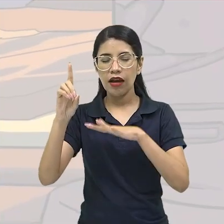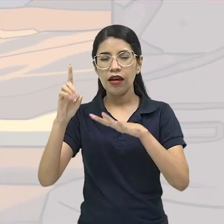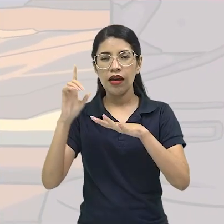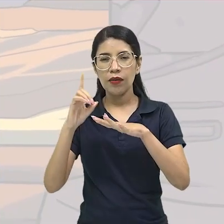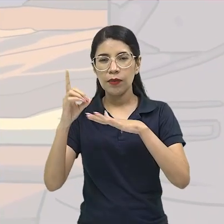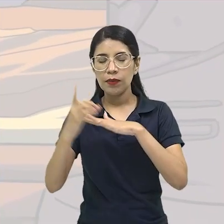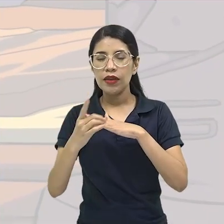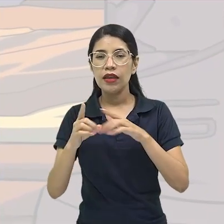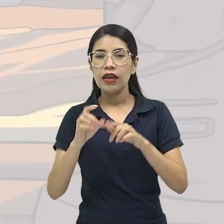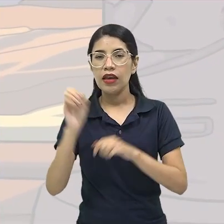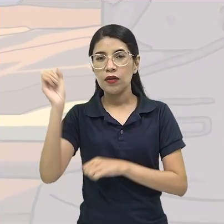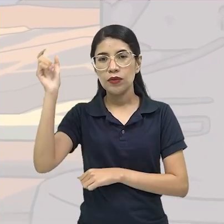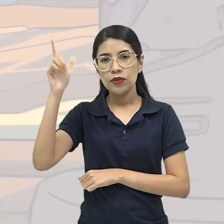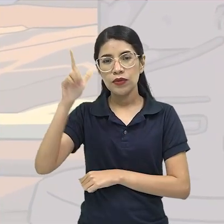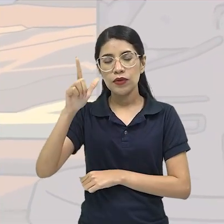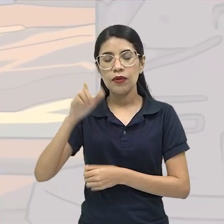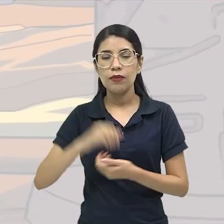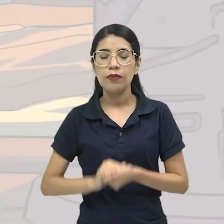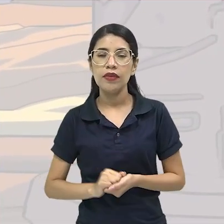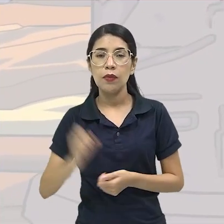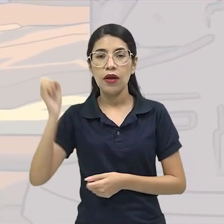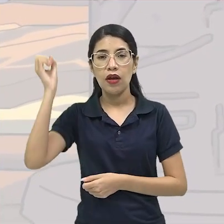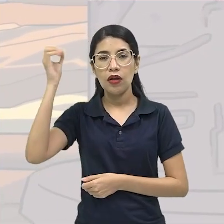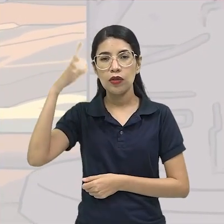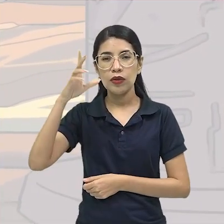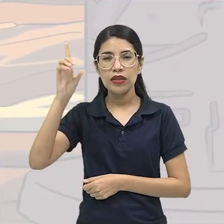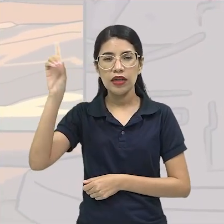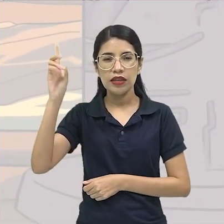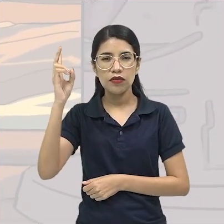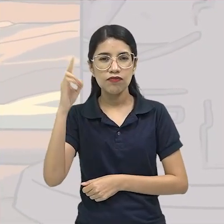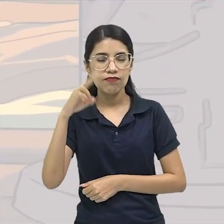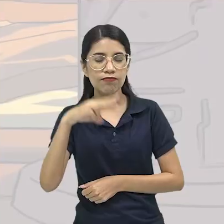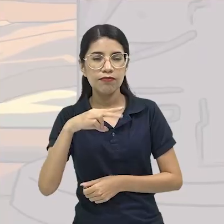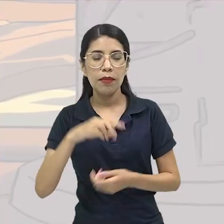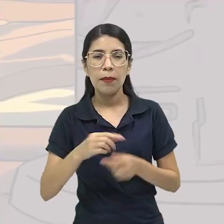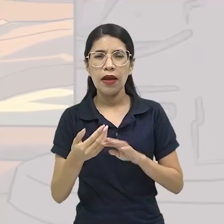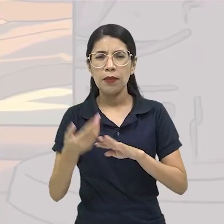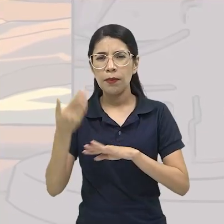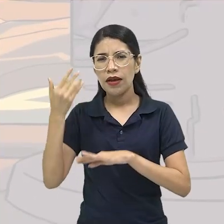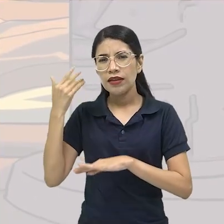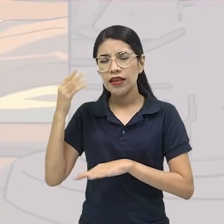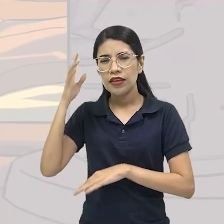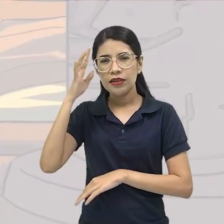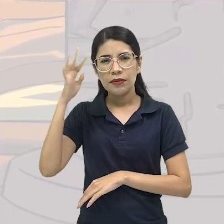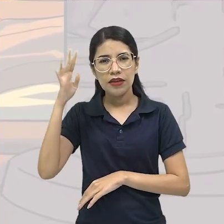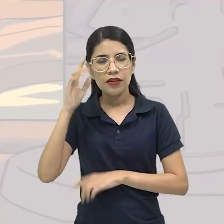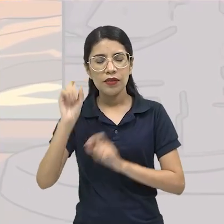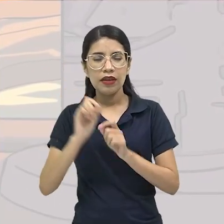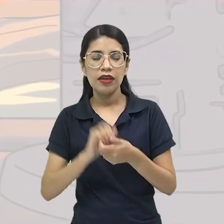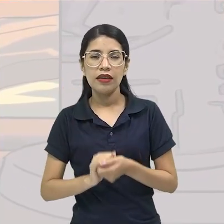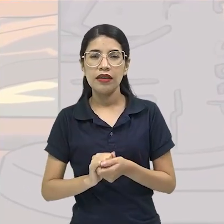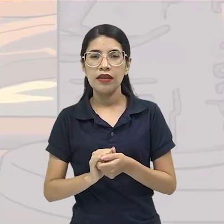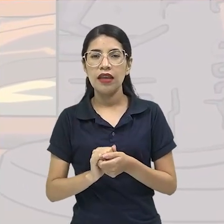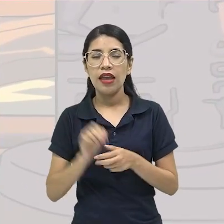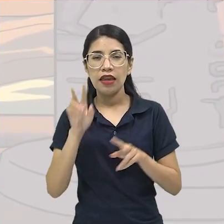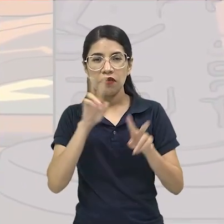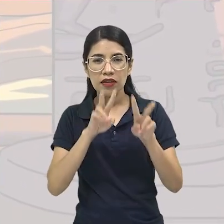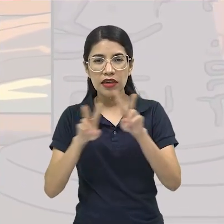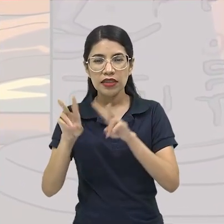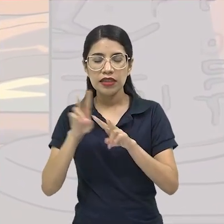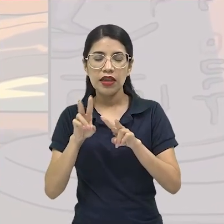luz era considerada o olhar de Deus. Naqueles tempos remotos, imaginava-se que a visão fosse uma espécie